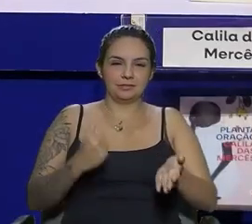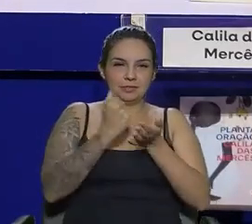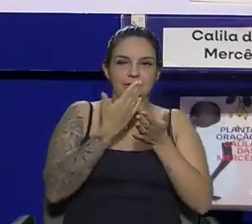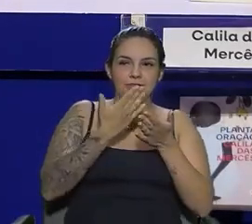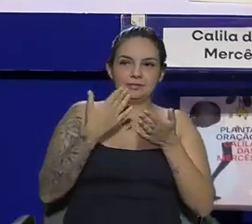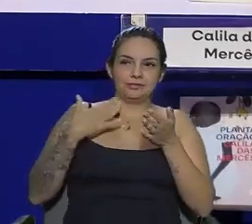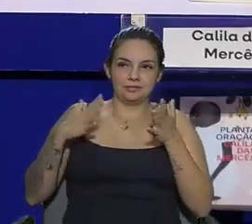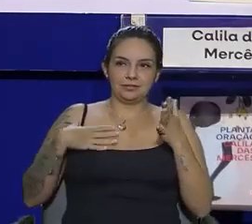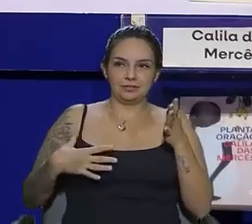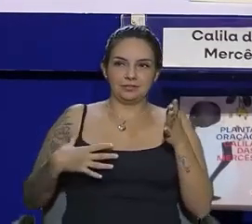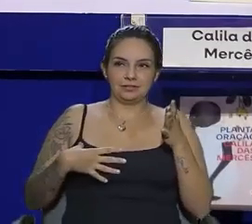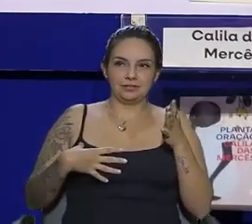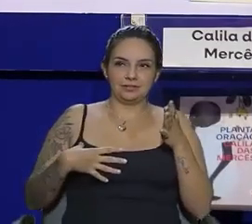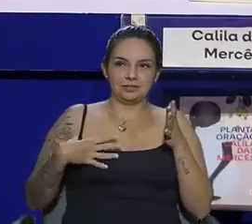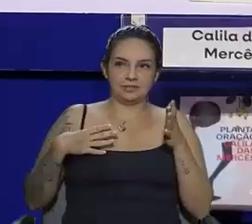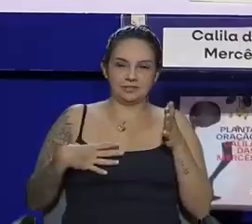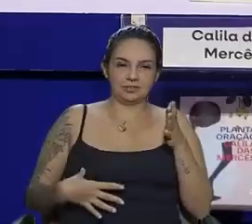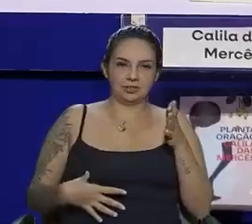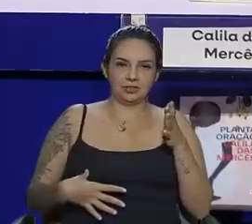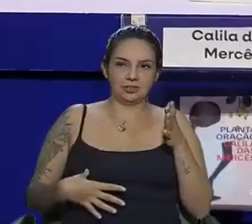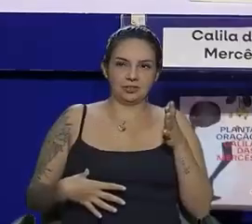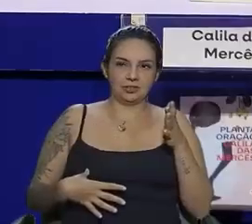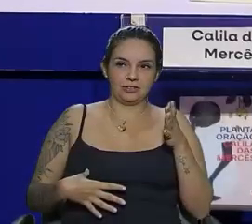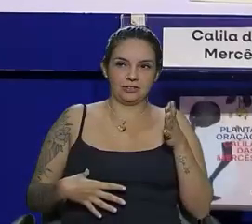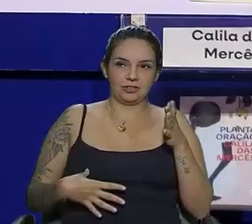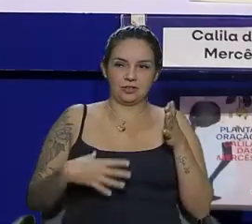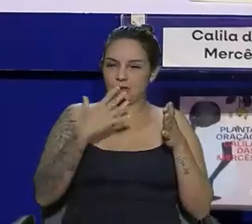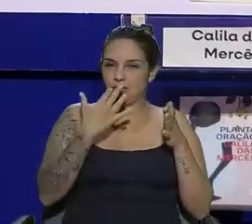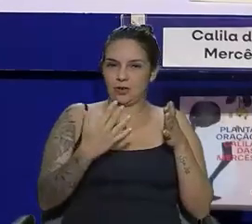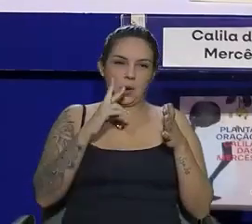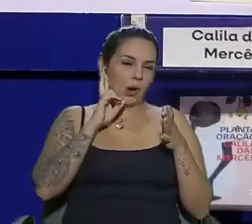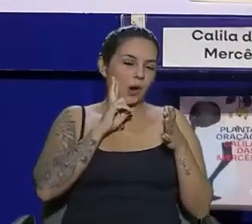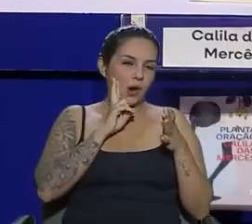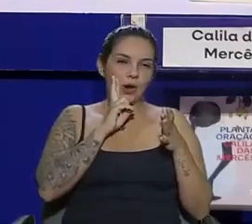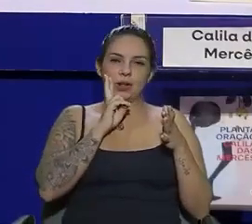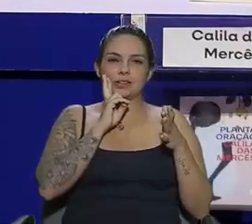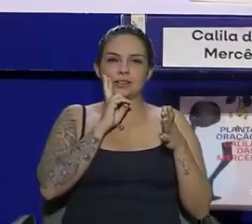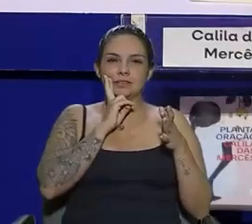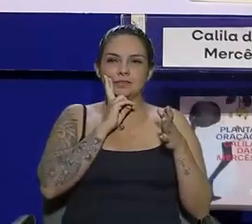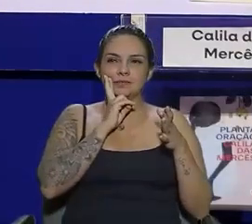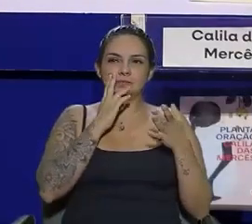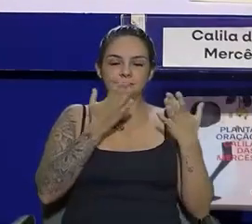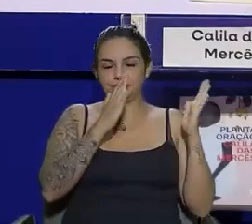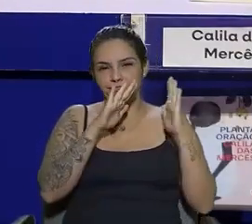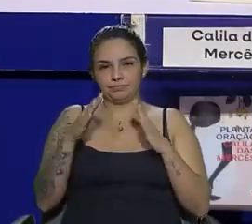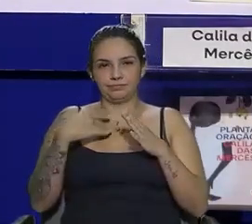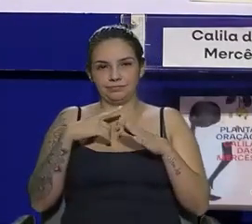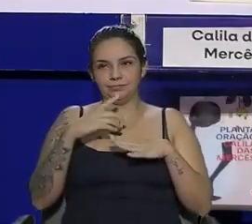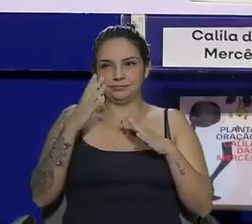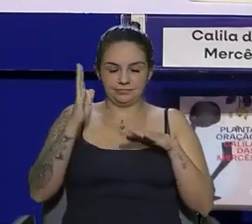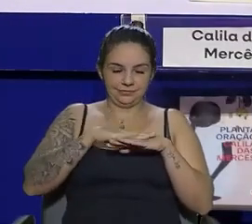cá. Eu já gostava muito de camisa cheia de rosa, mas de um tempo para cá isso tem